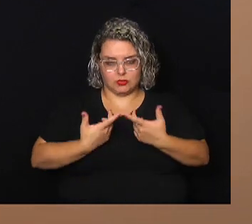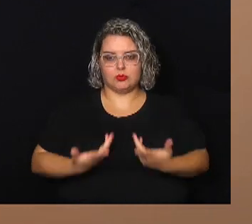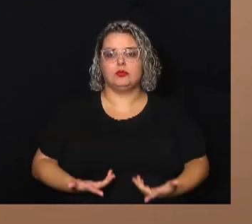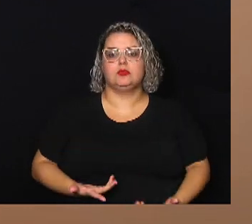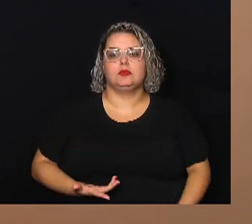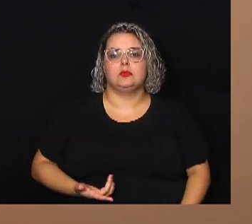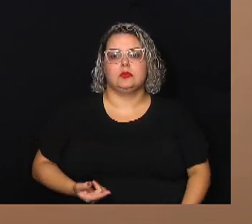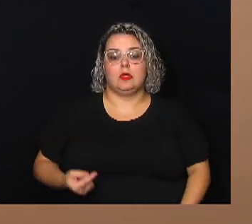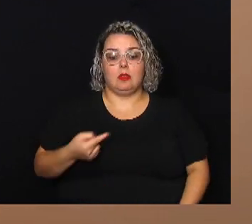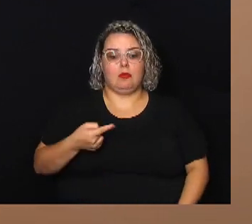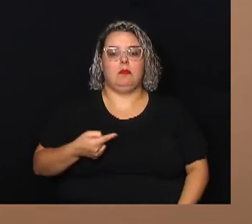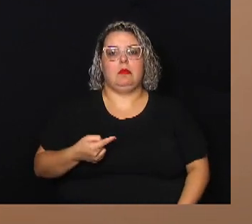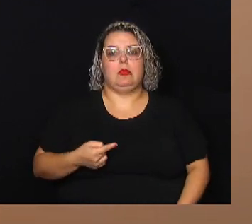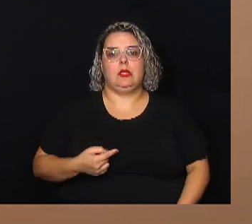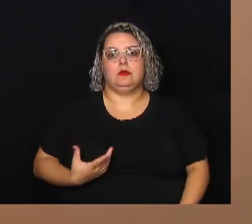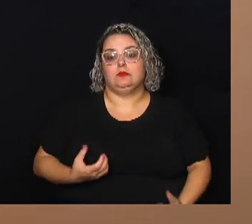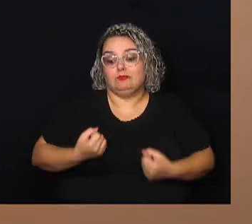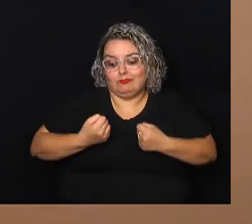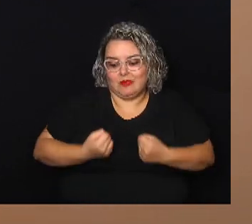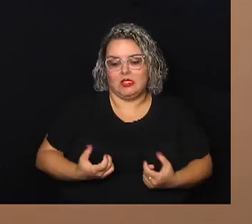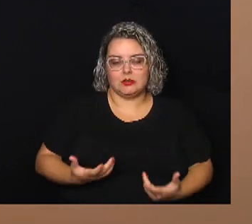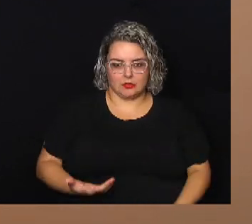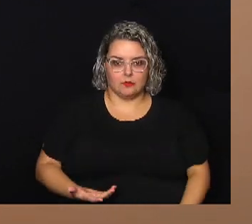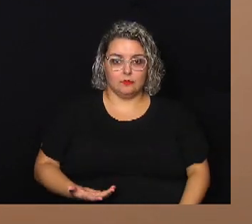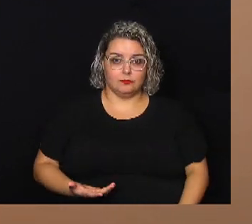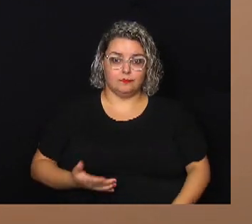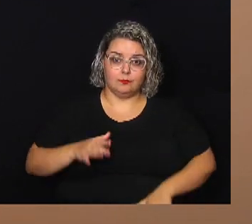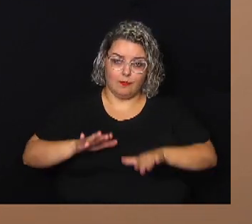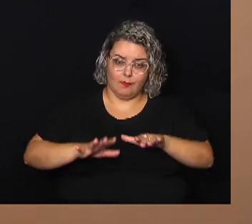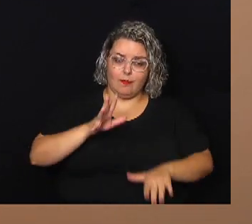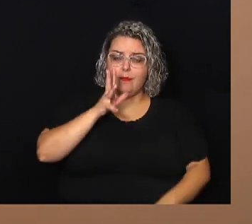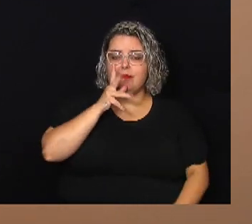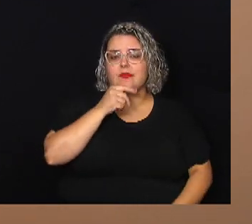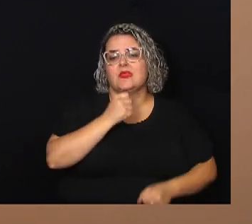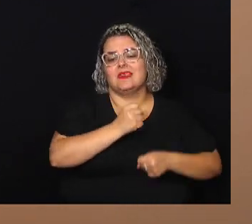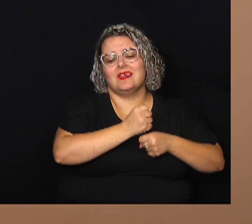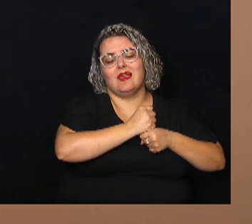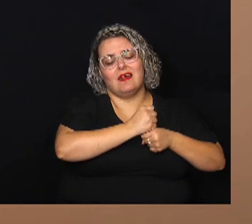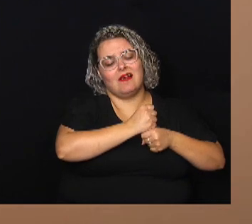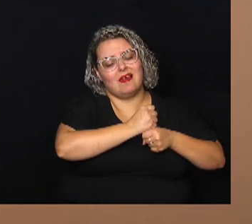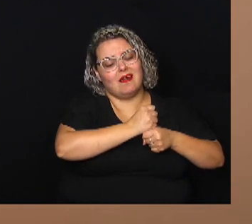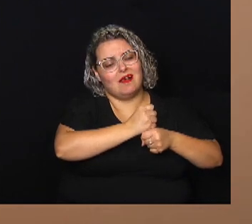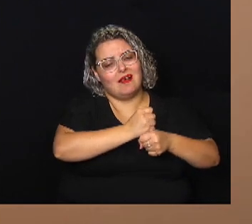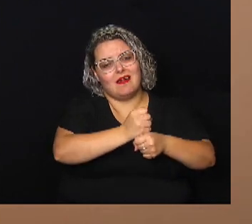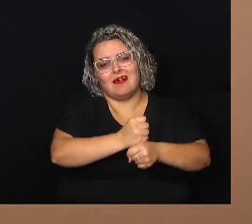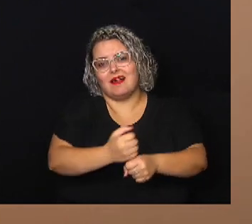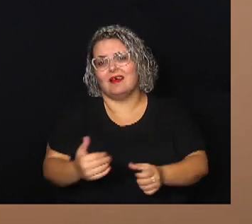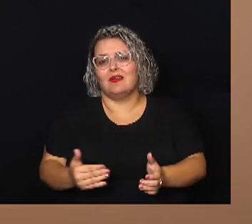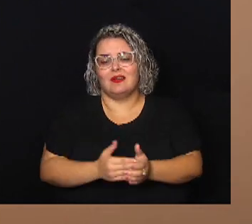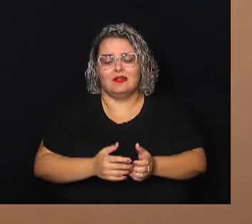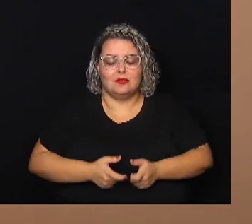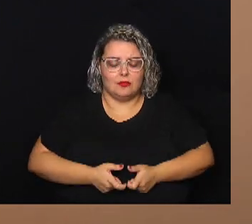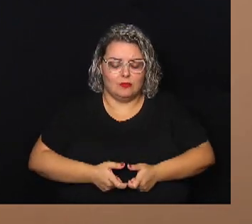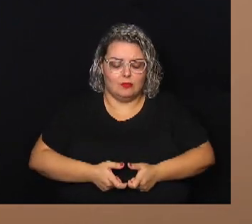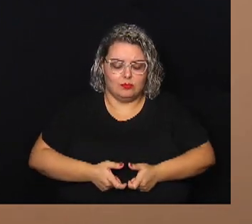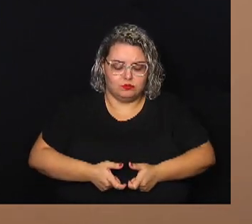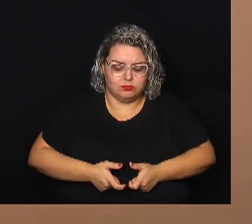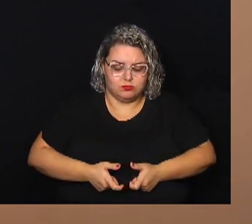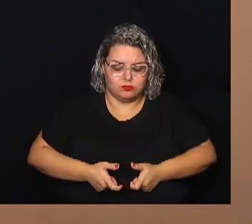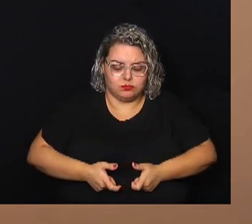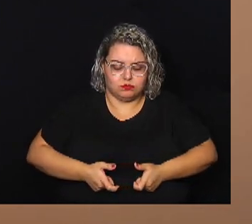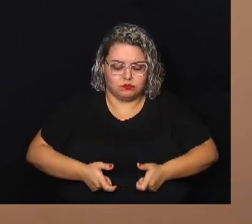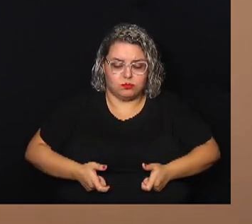menos agressivos e que muitas vezes eles demoram anos até crescerem, aparecerem